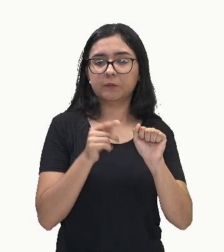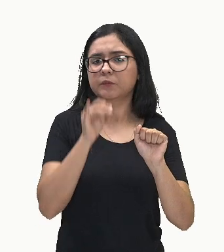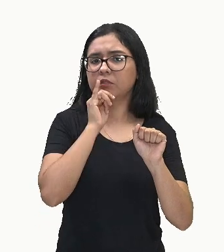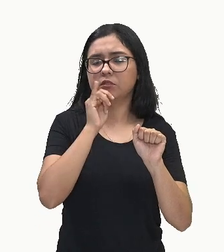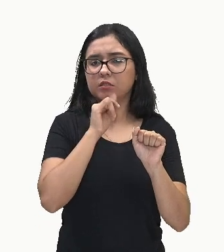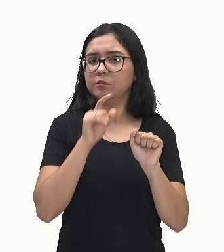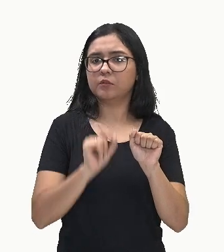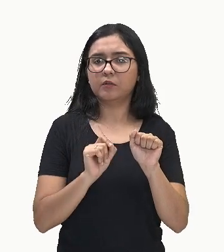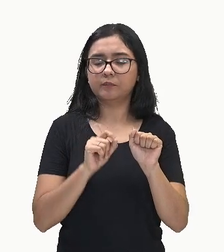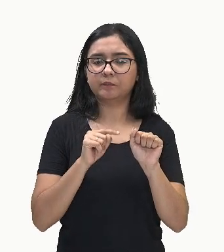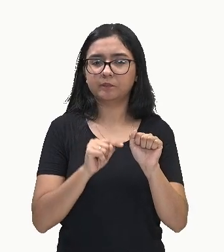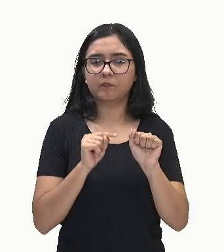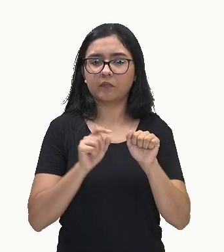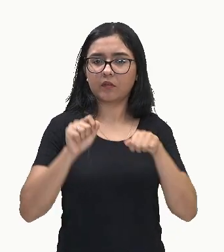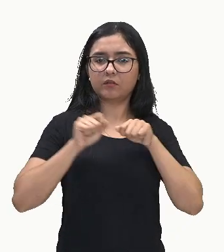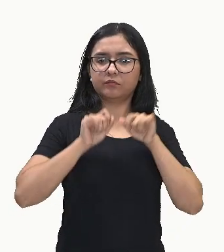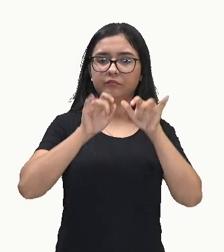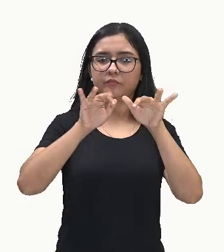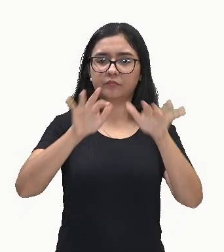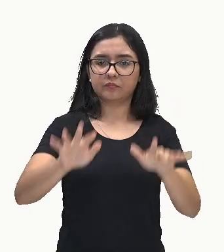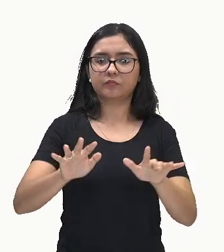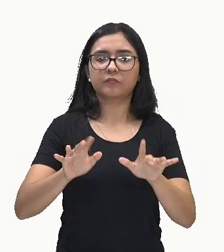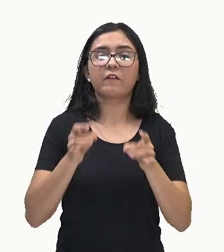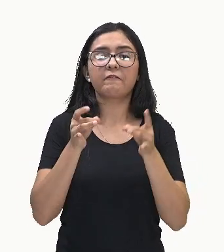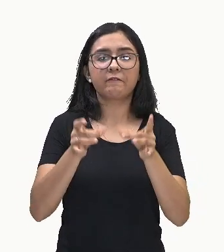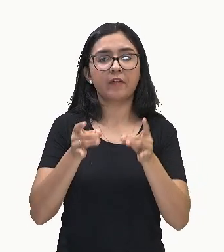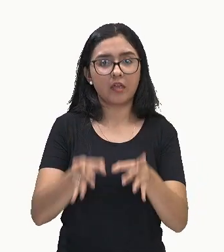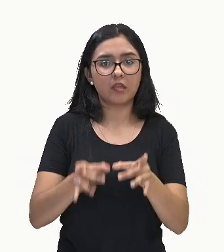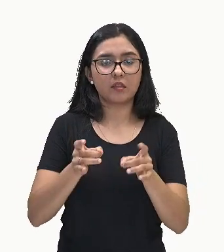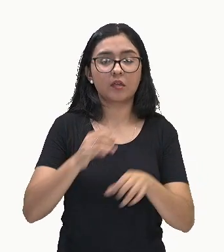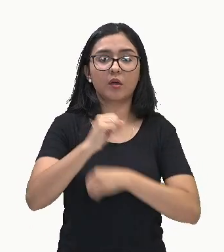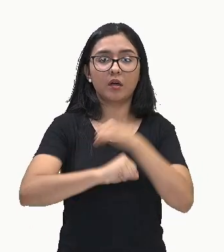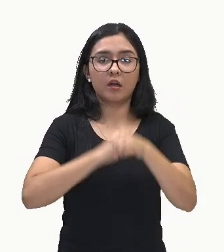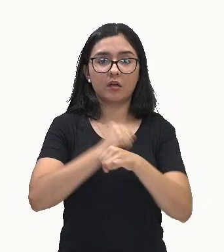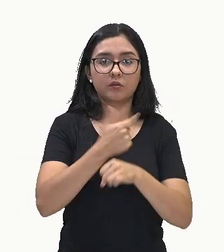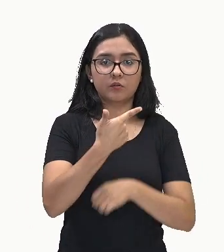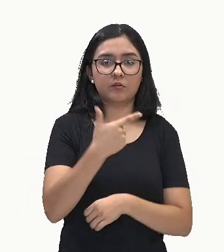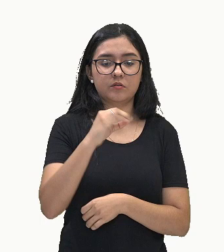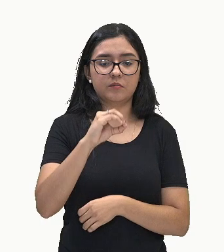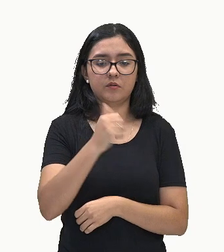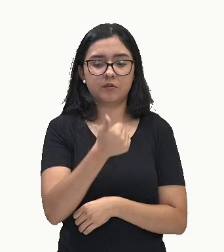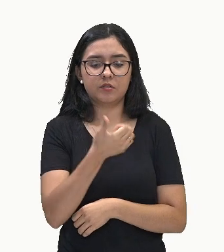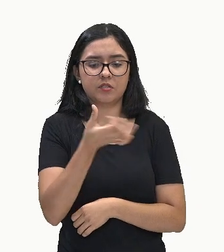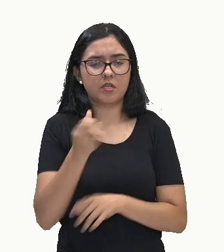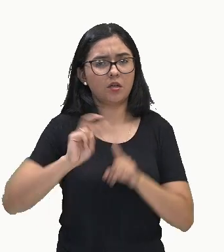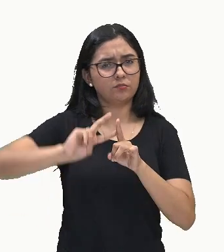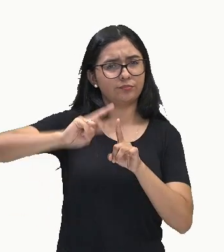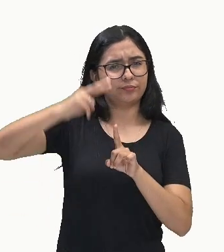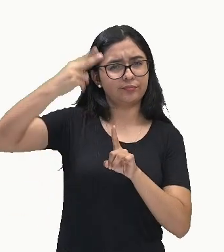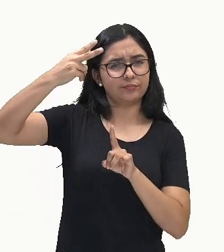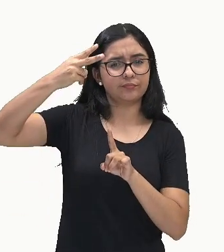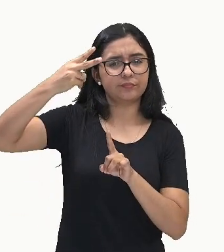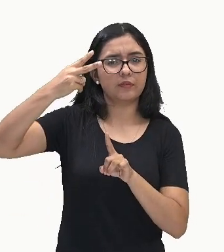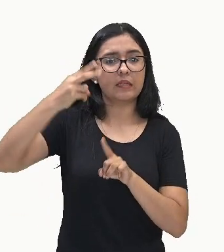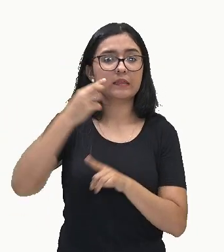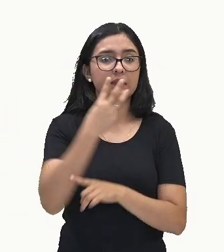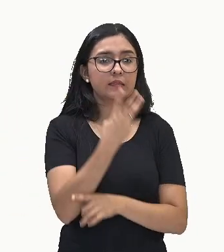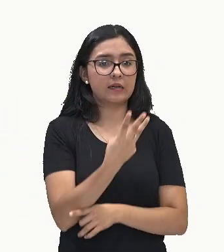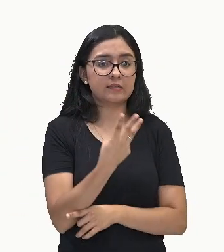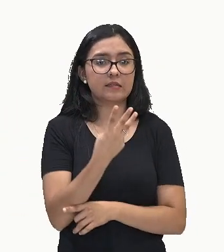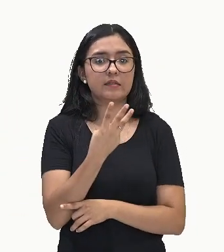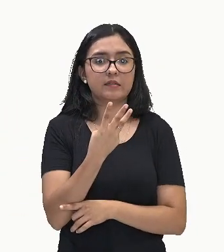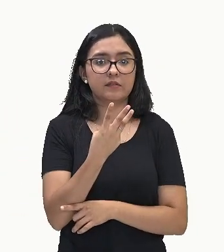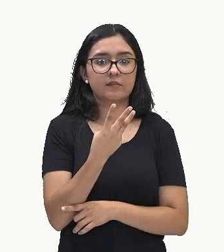exemplo expandiu suas vendas no ano de 2016 superando em 360